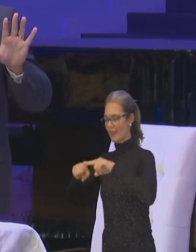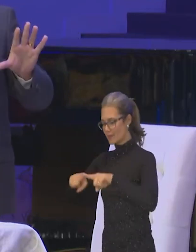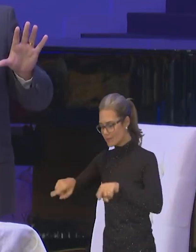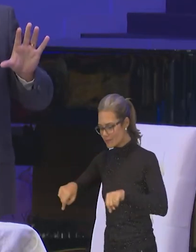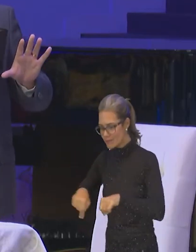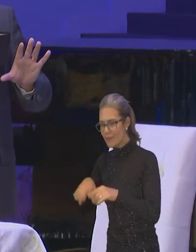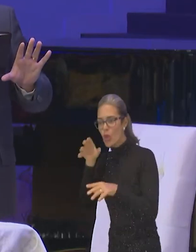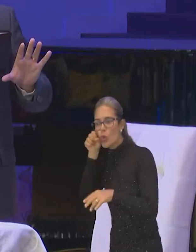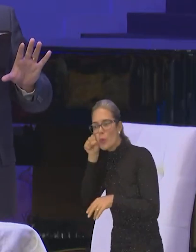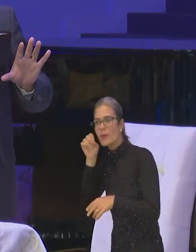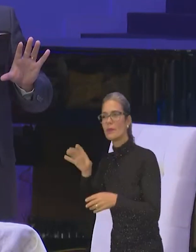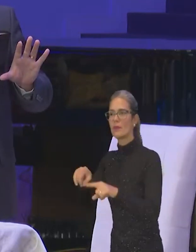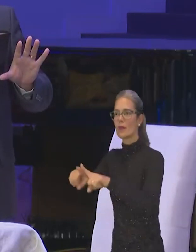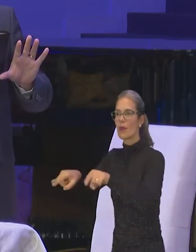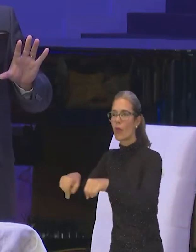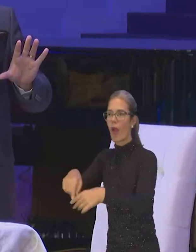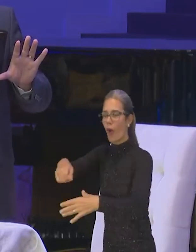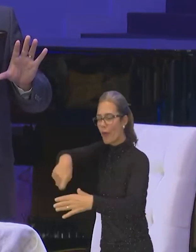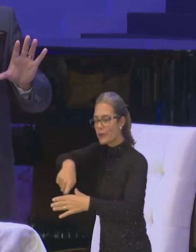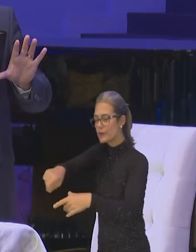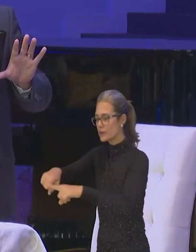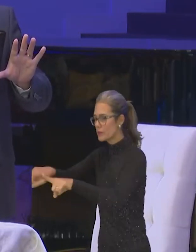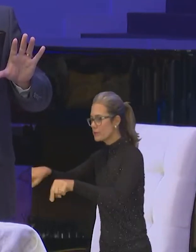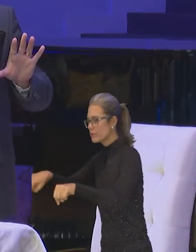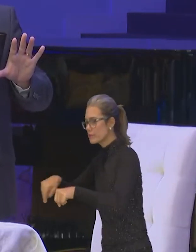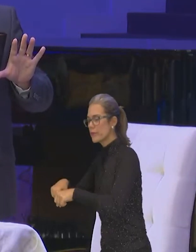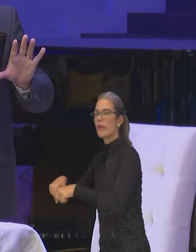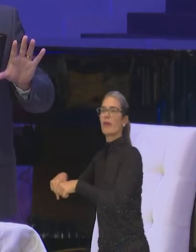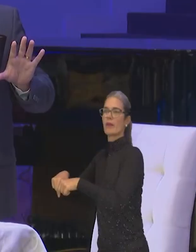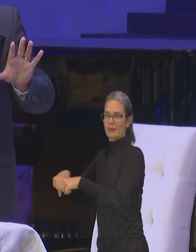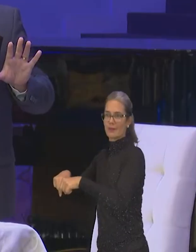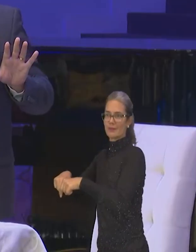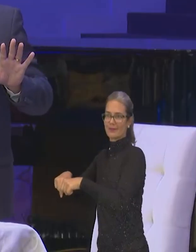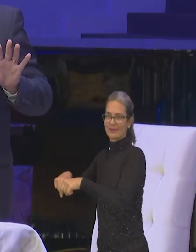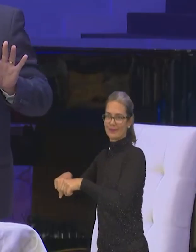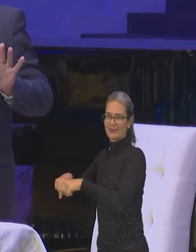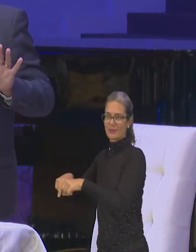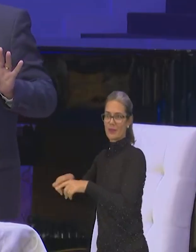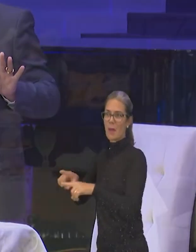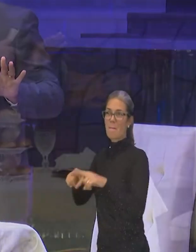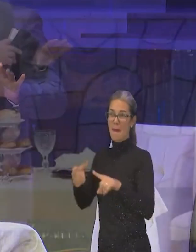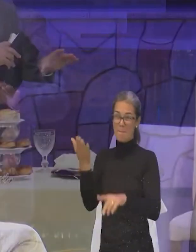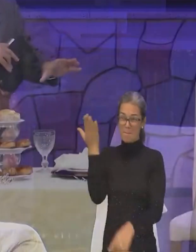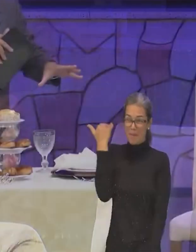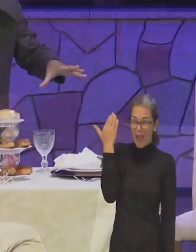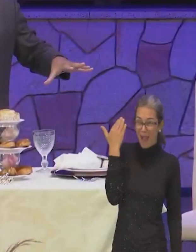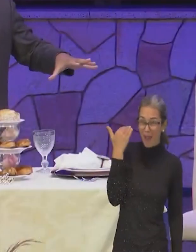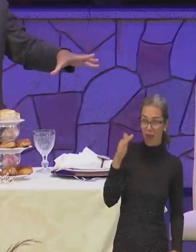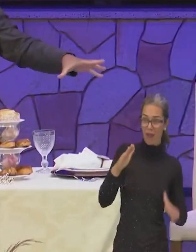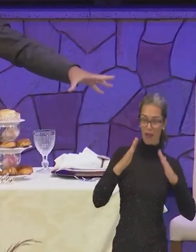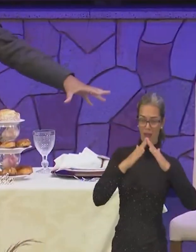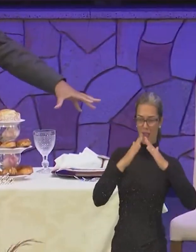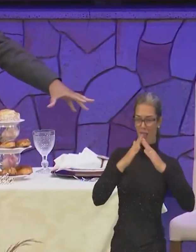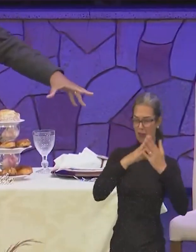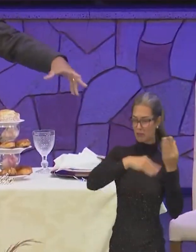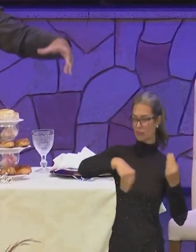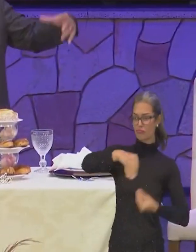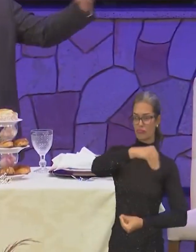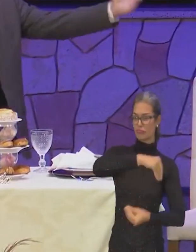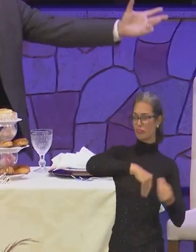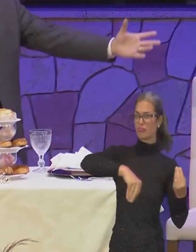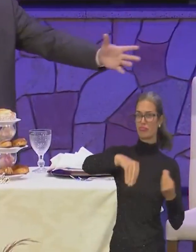sem incomodar ninguém. Não. Provavelmente o cheiro do couro queimado, do couro esticado,